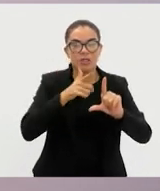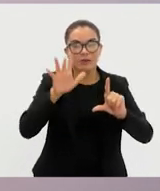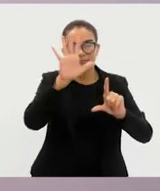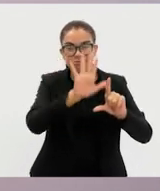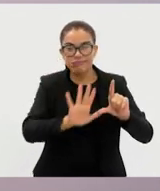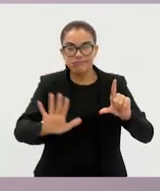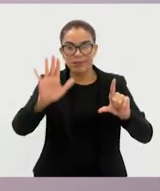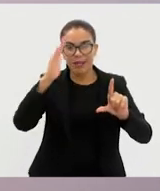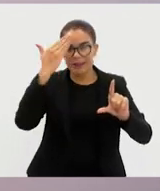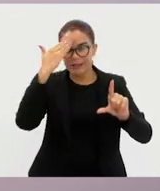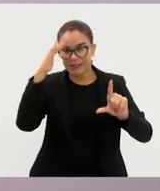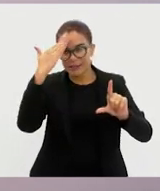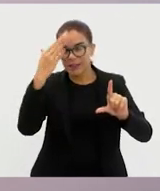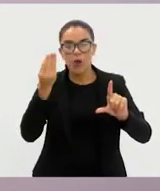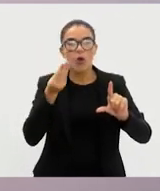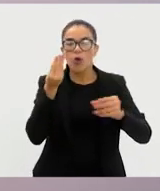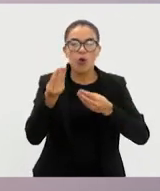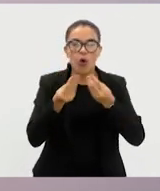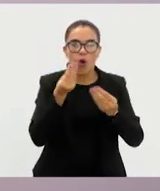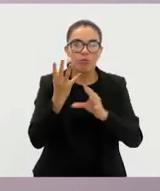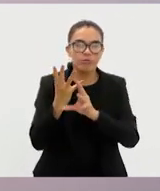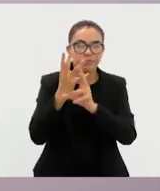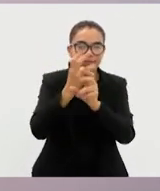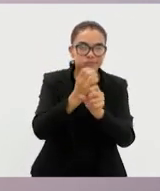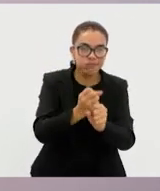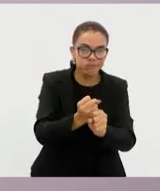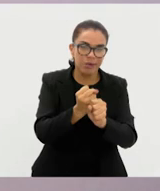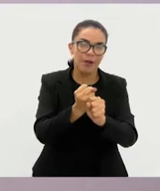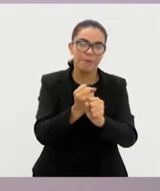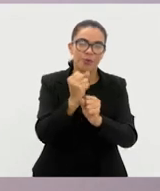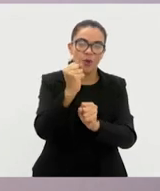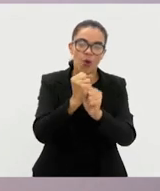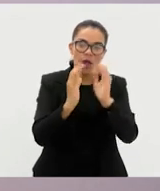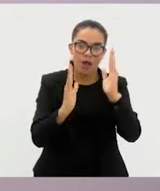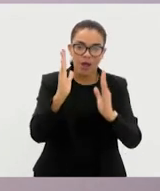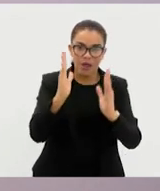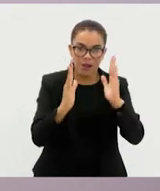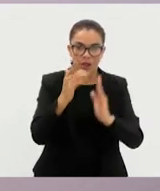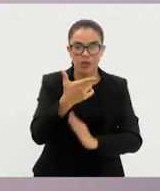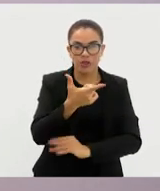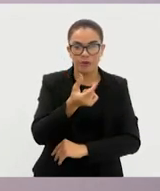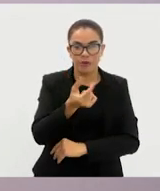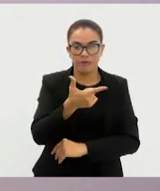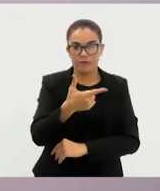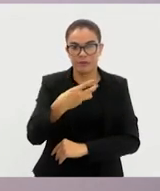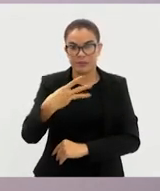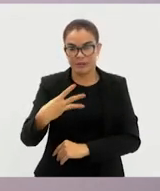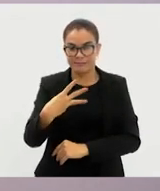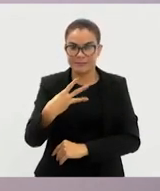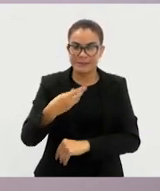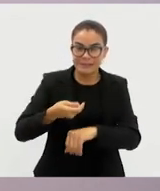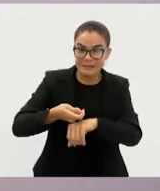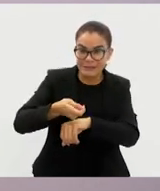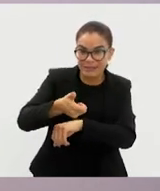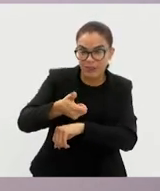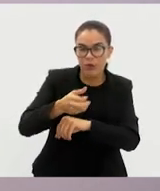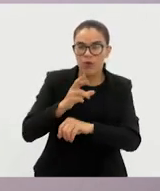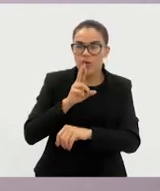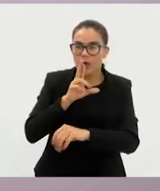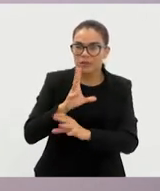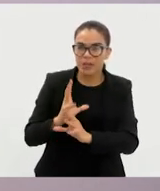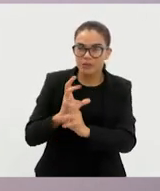finanças do Estado e como nós fechamos as contas em 2023. Fazendo já um adiantamento, um pequeno spoiler, os resultados são positivos,